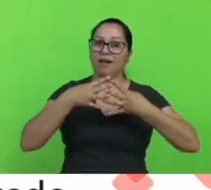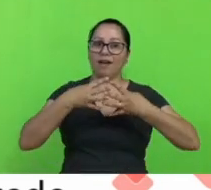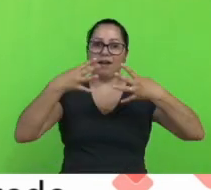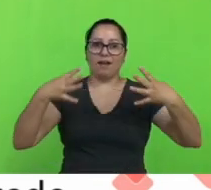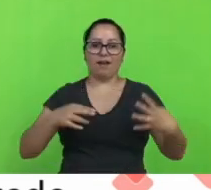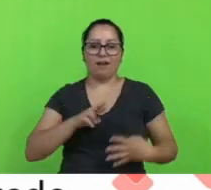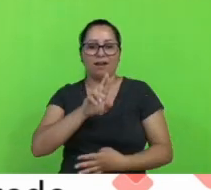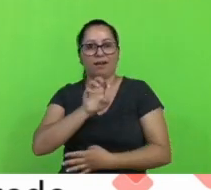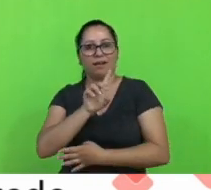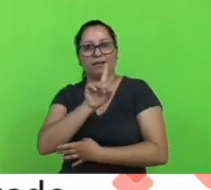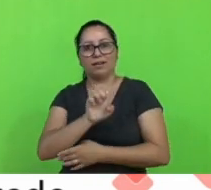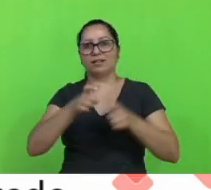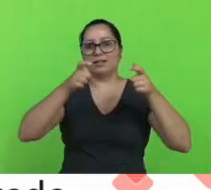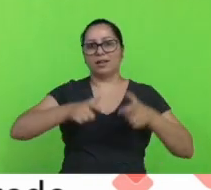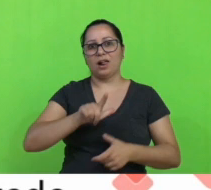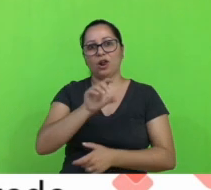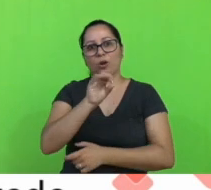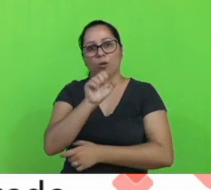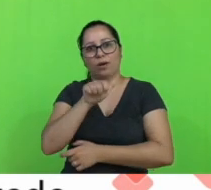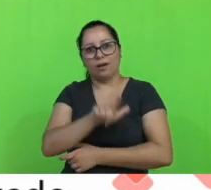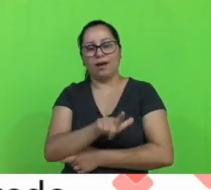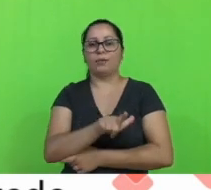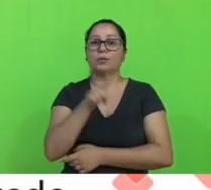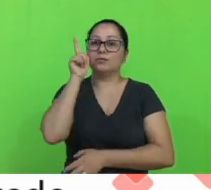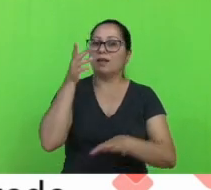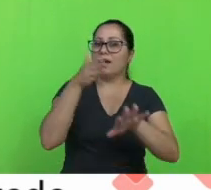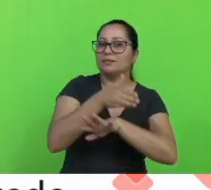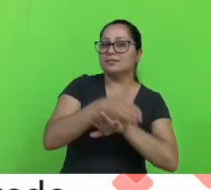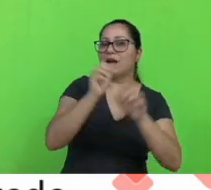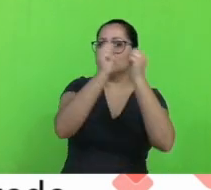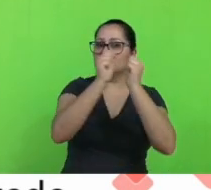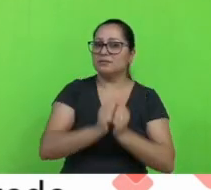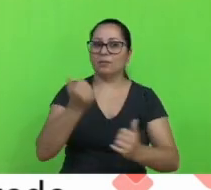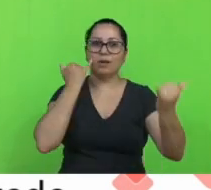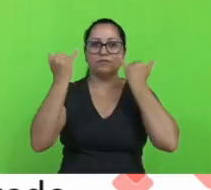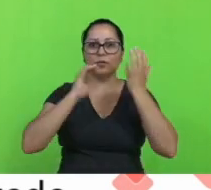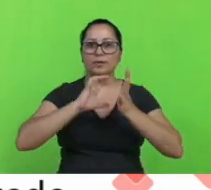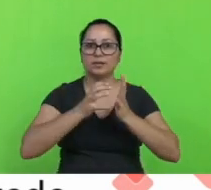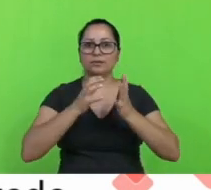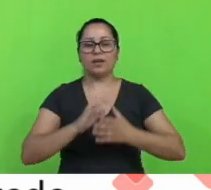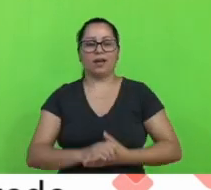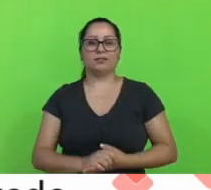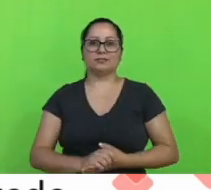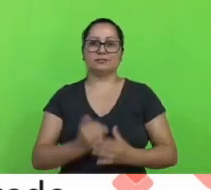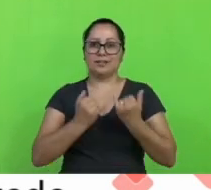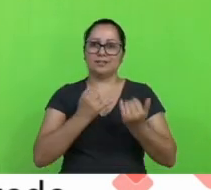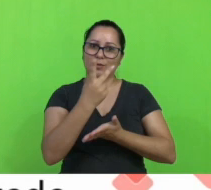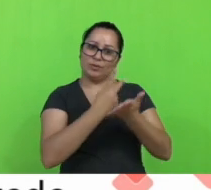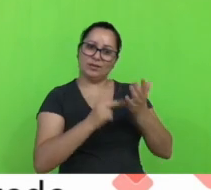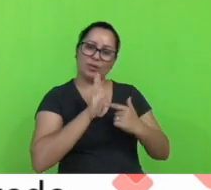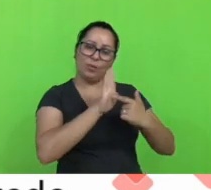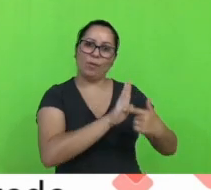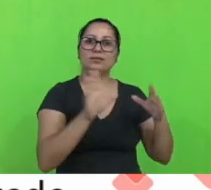rede local para acessar os sistemas e dados de dentro, por exemplo, aqui no desenho, né, de